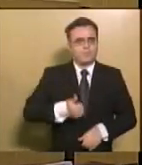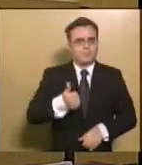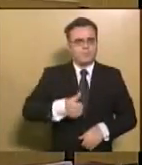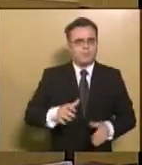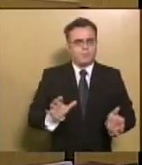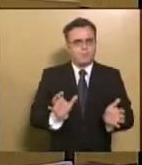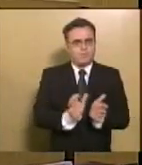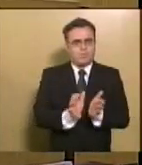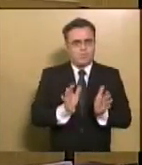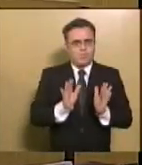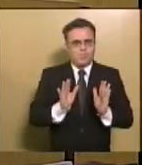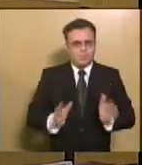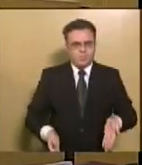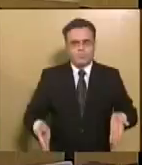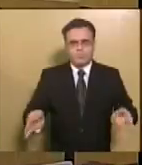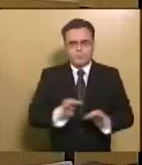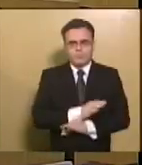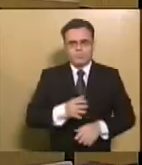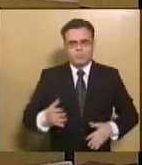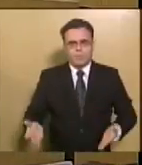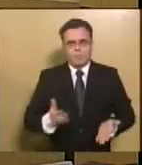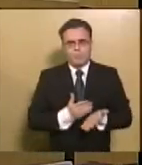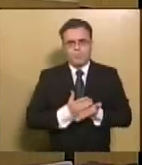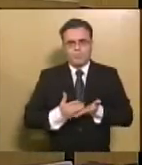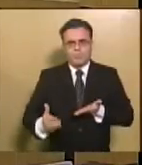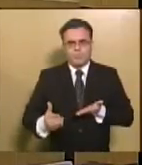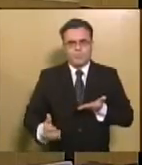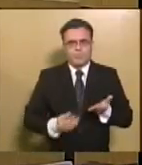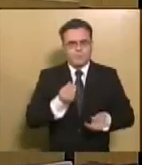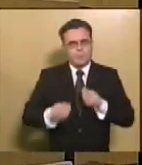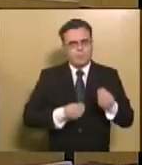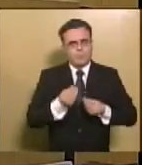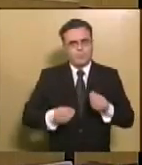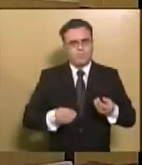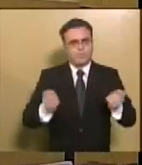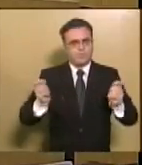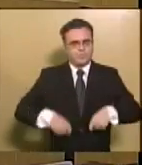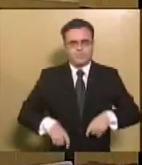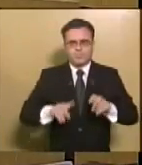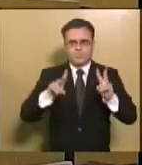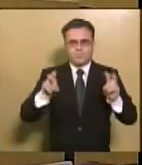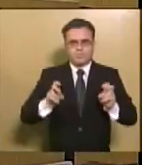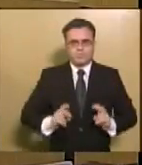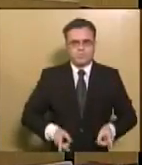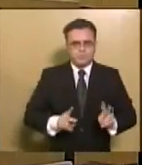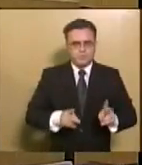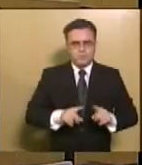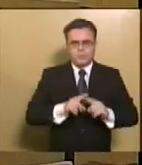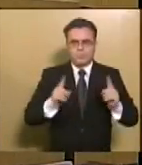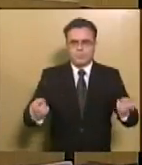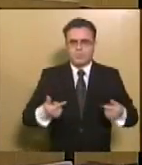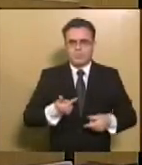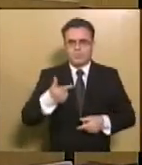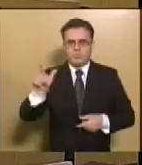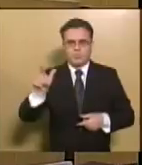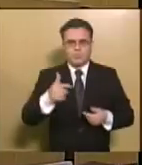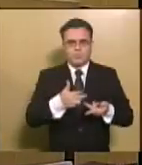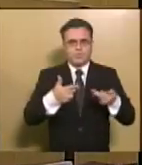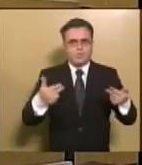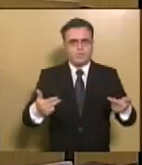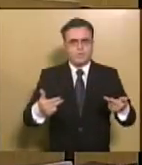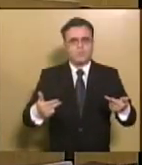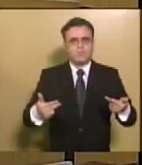Matos deve ter alguns, mas como chegou, né, um pouco, deve estar até mais recente. Mas é outra questão que nós temos também